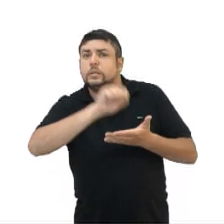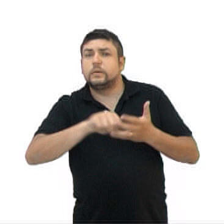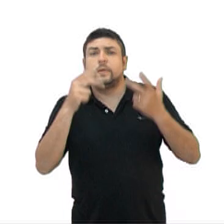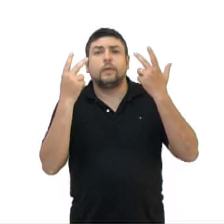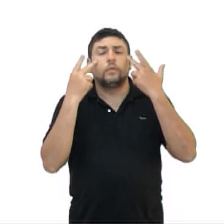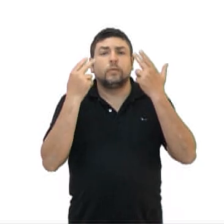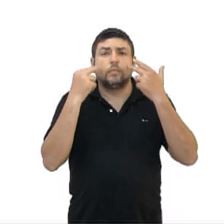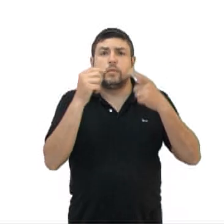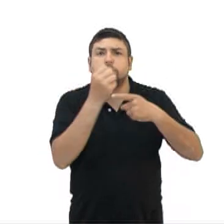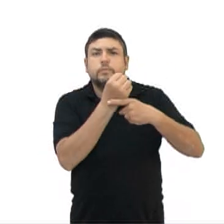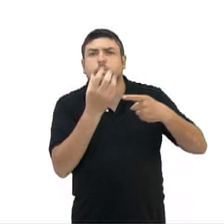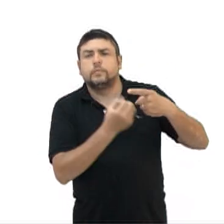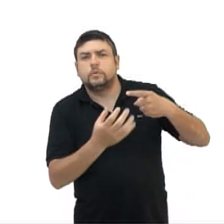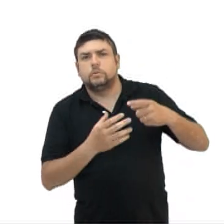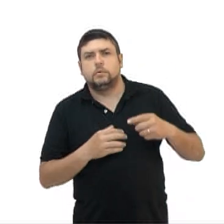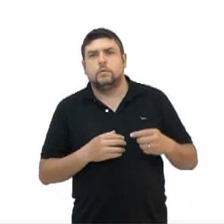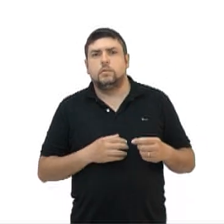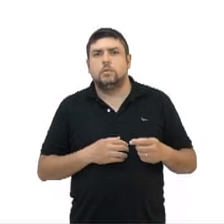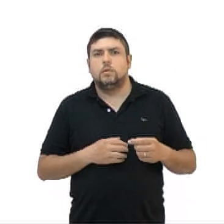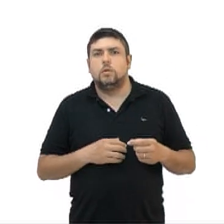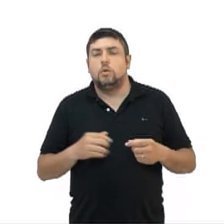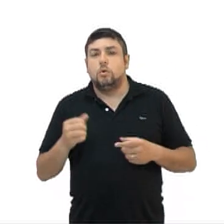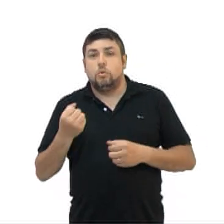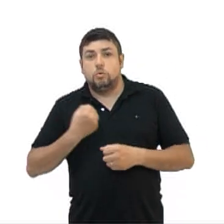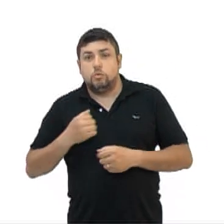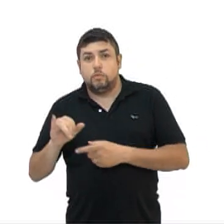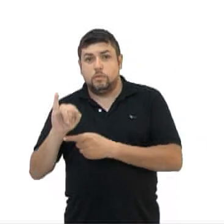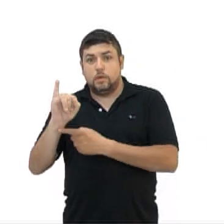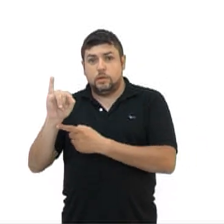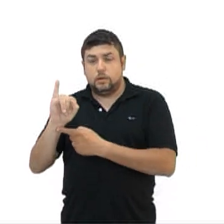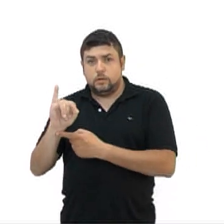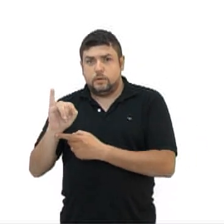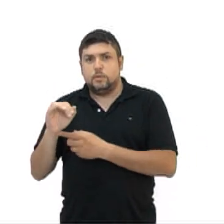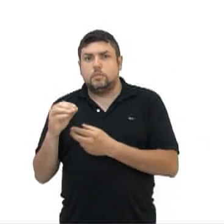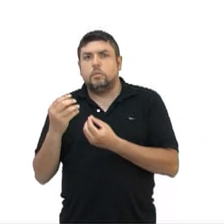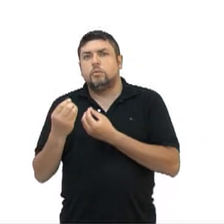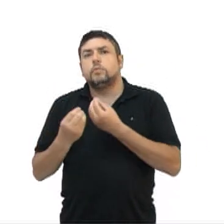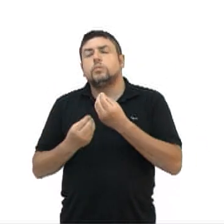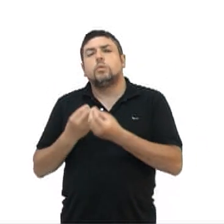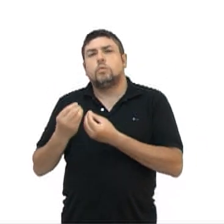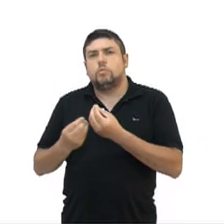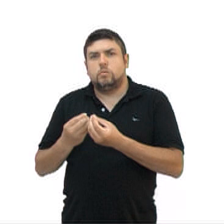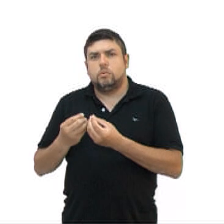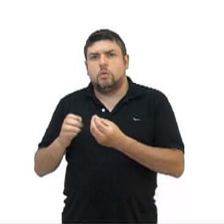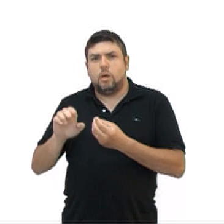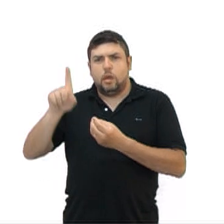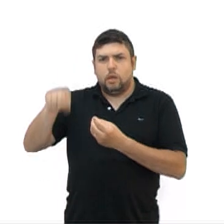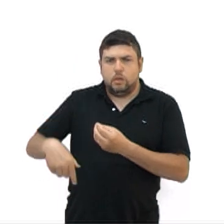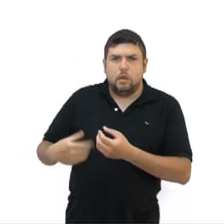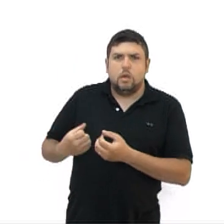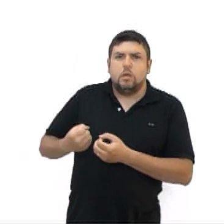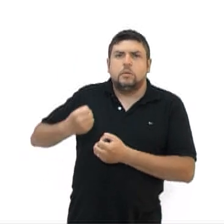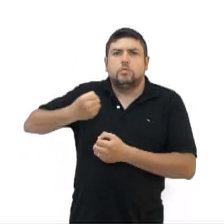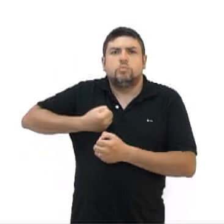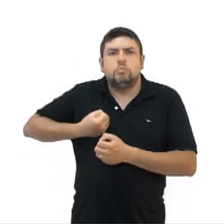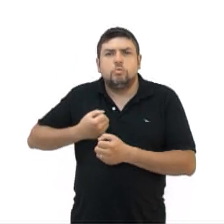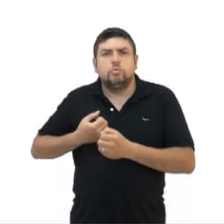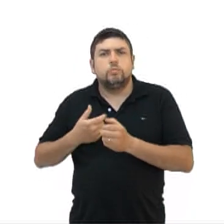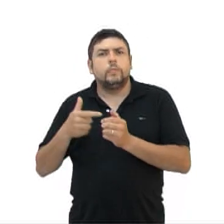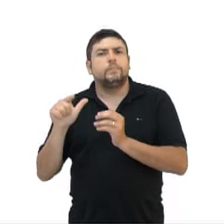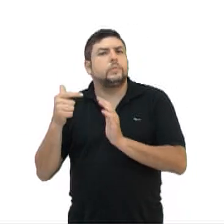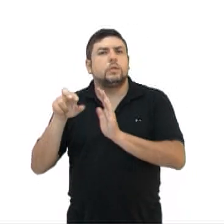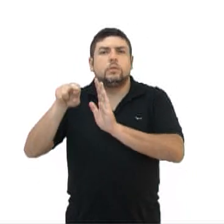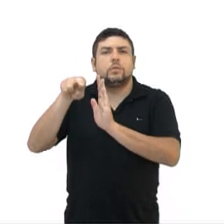como fração, tá? E os números irracionais, eles pipocam de todas as partes, tá? São números que não existe uma